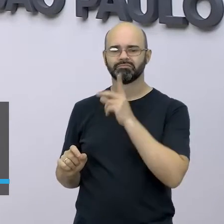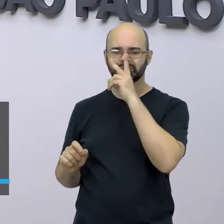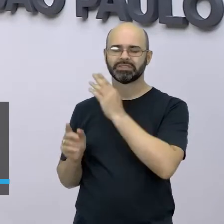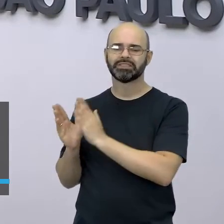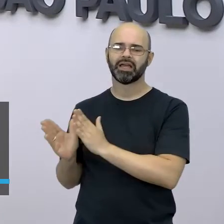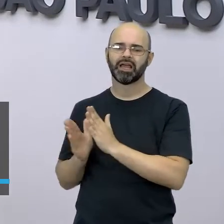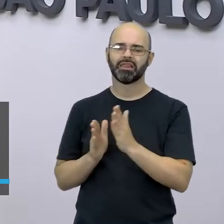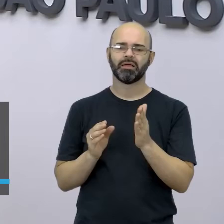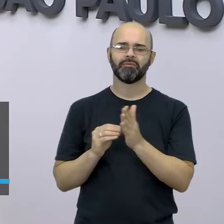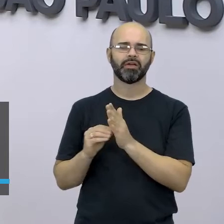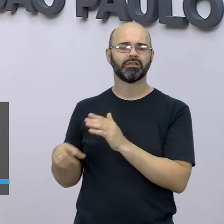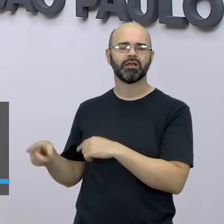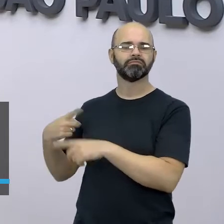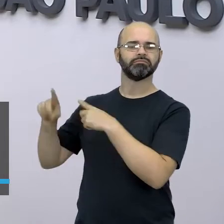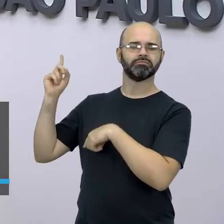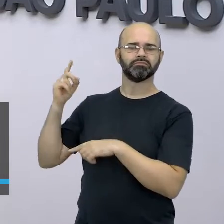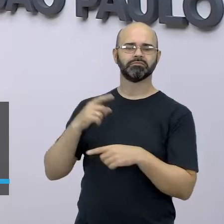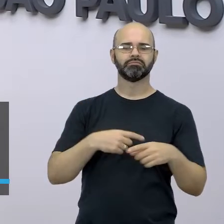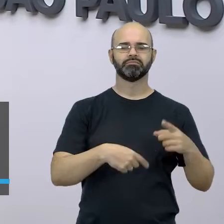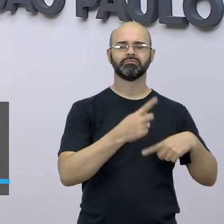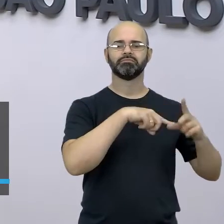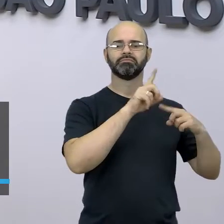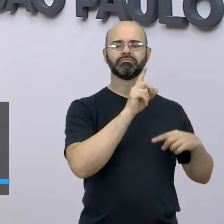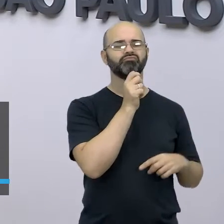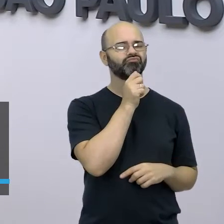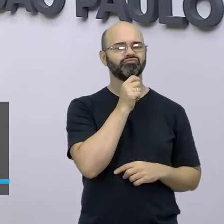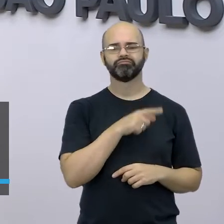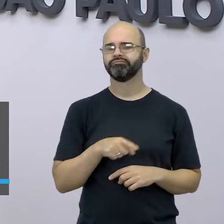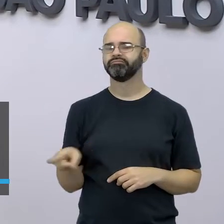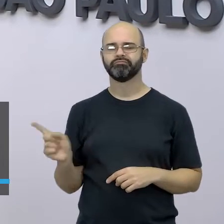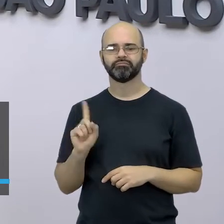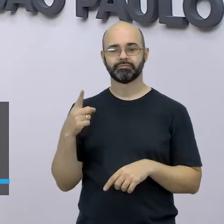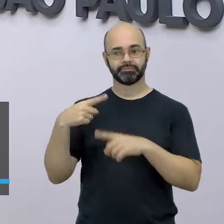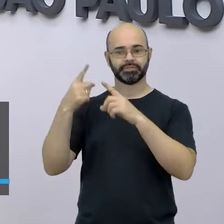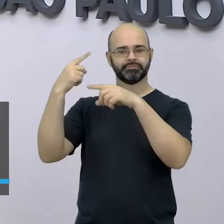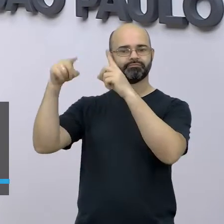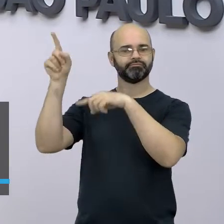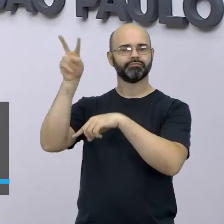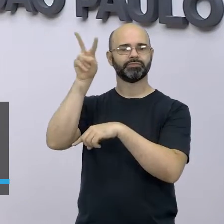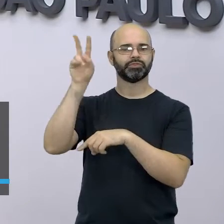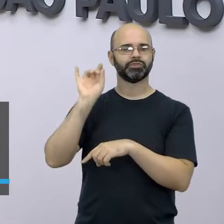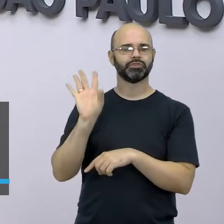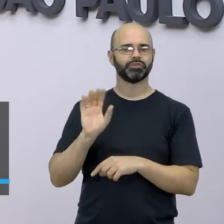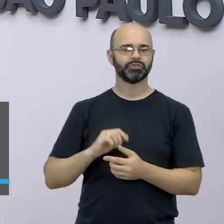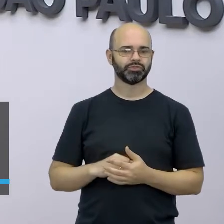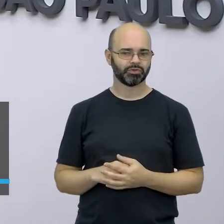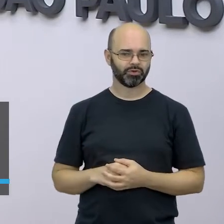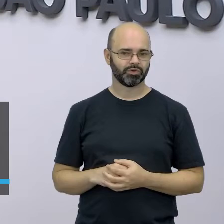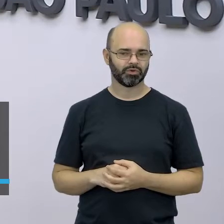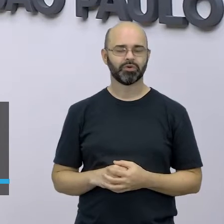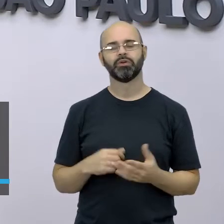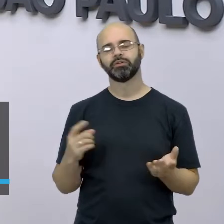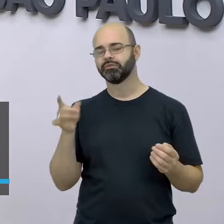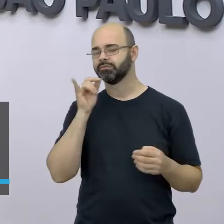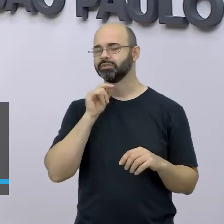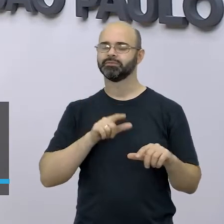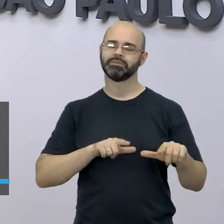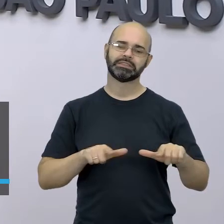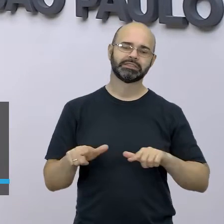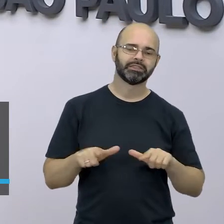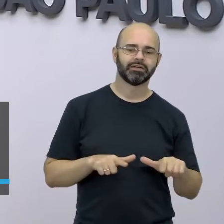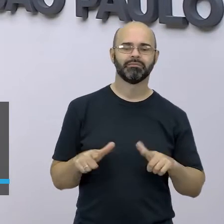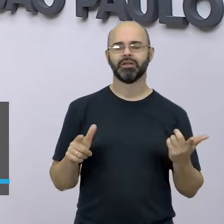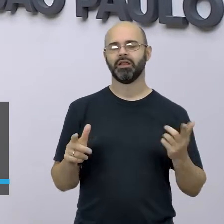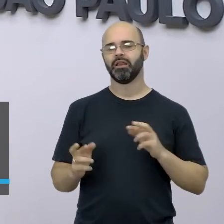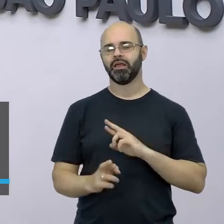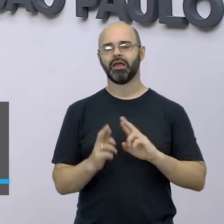etapas de desenvolvimento, né? Ou seja, não começaram as relações de trabalho, as relações